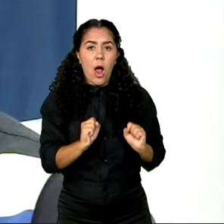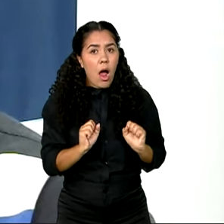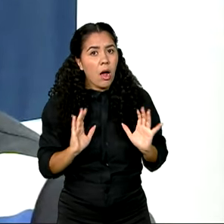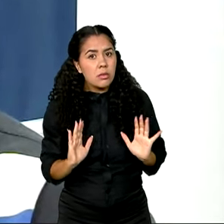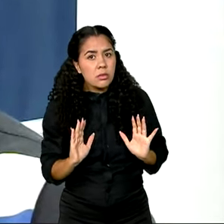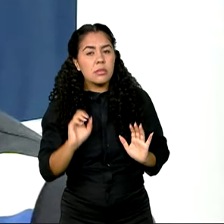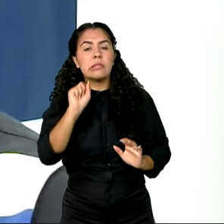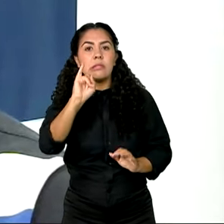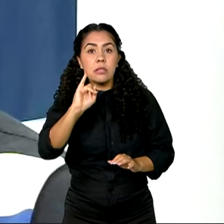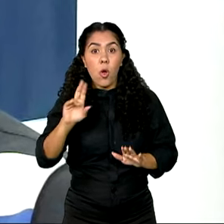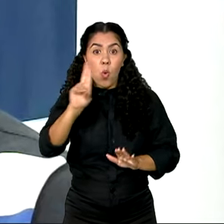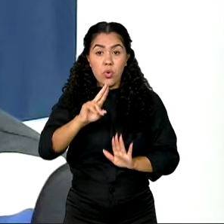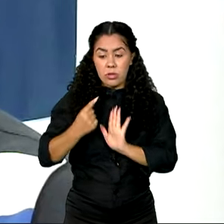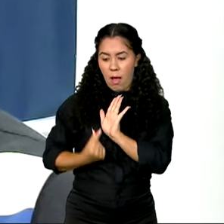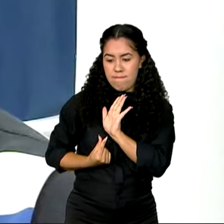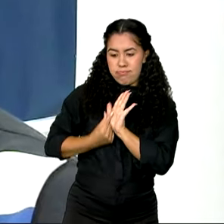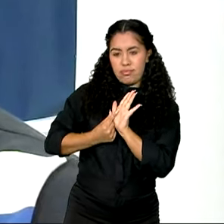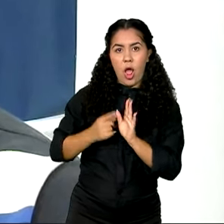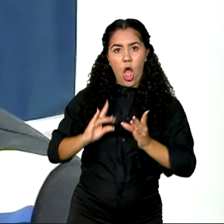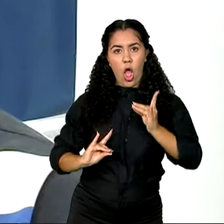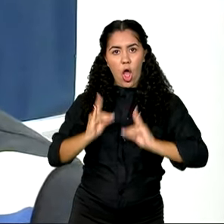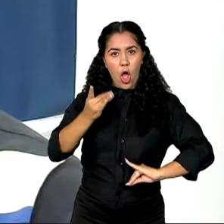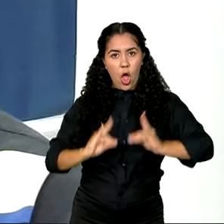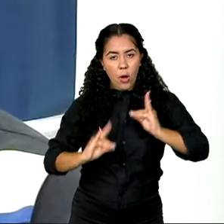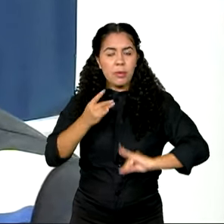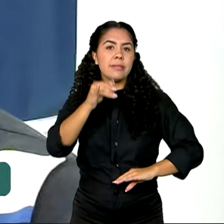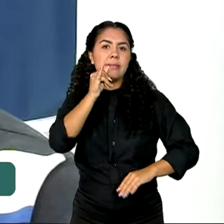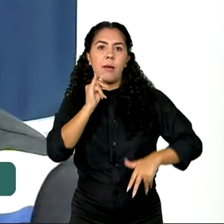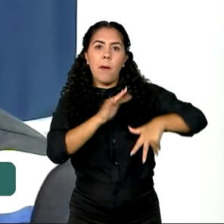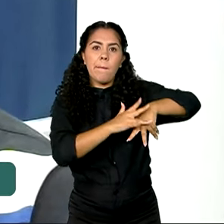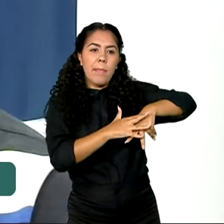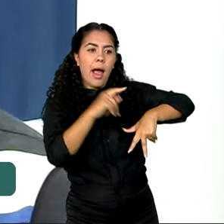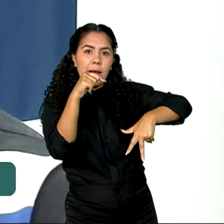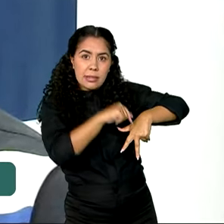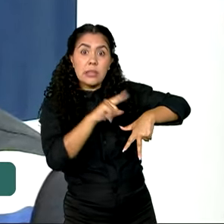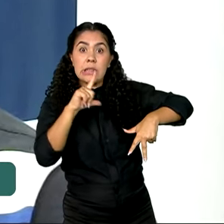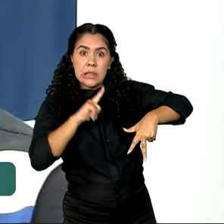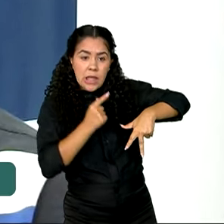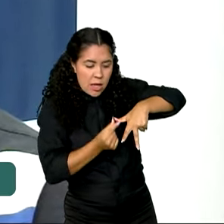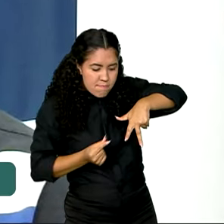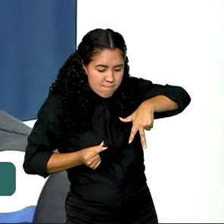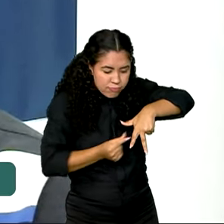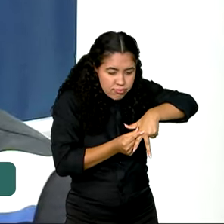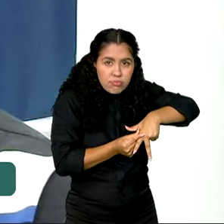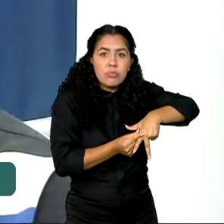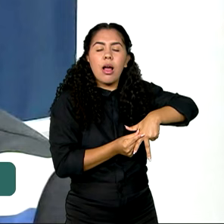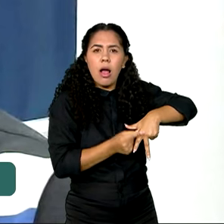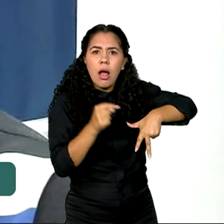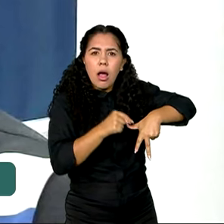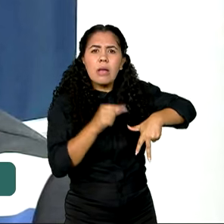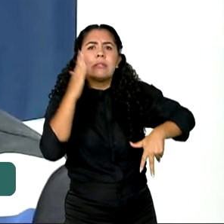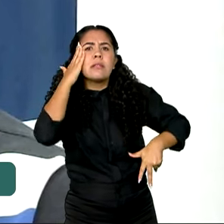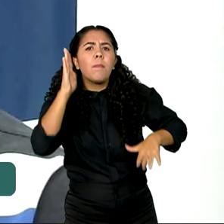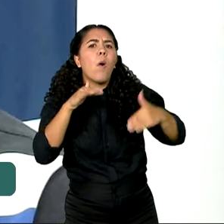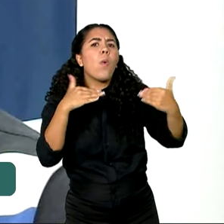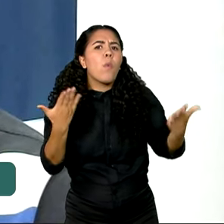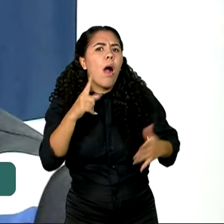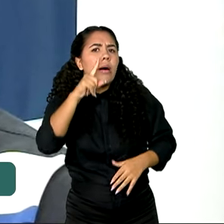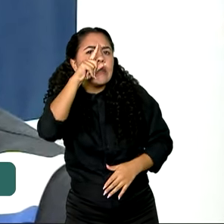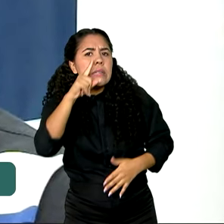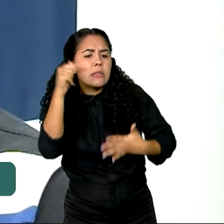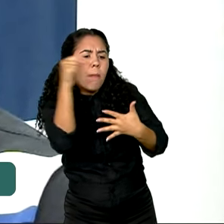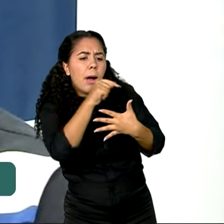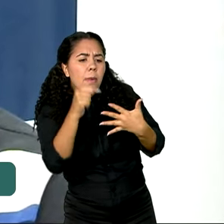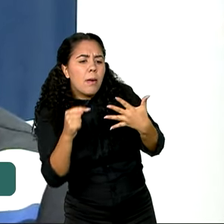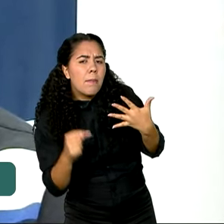dá a inserção do implante desse, ou seja, aqueles pacientes que têm esse implante inserido em seu corpo, saber quais são os riscos que